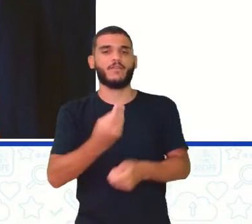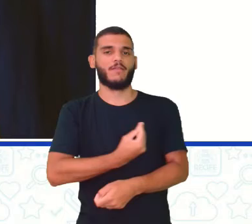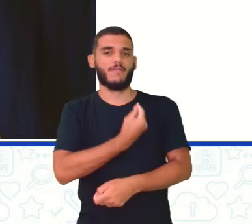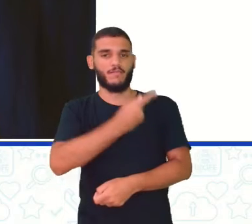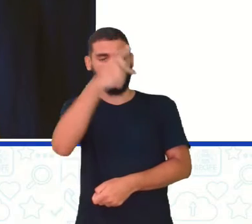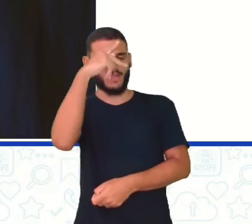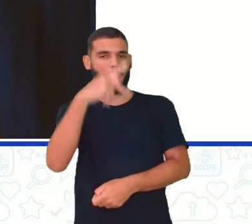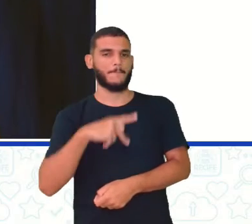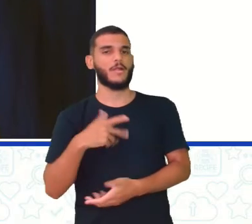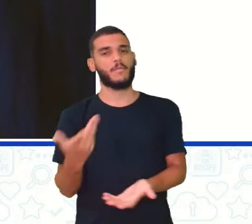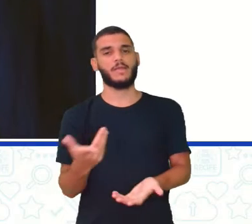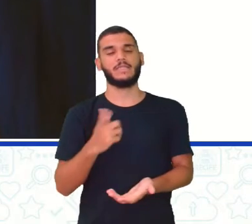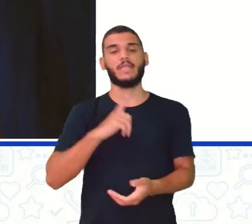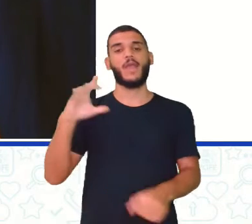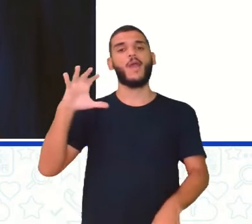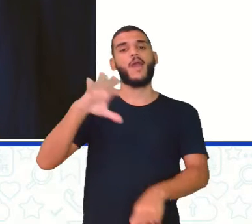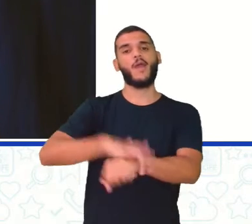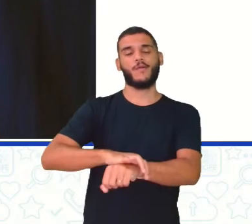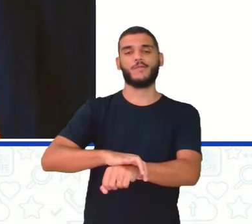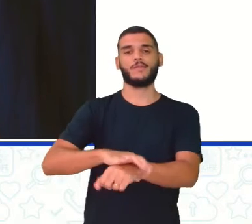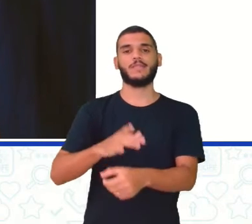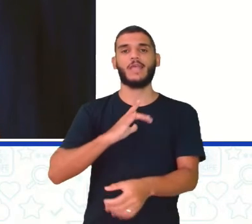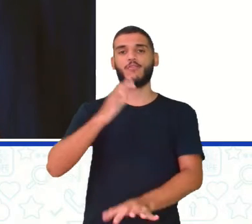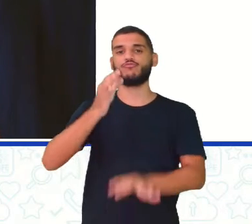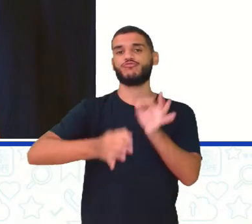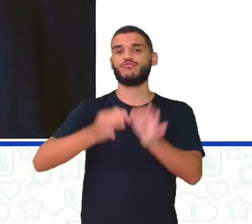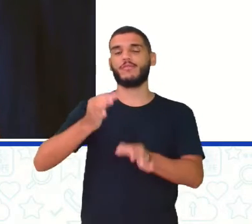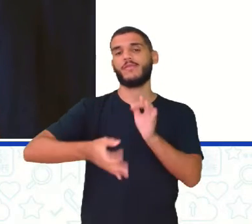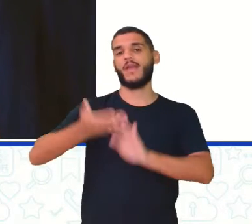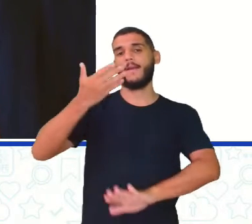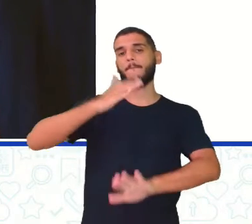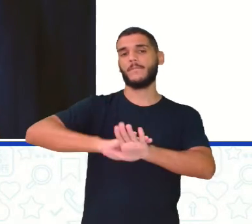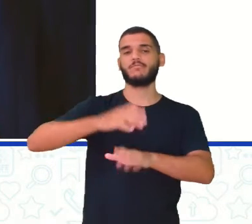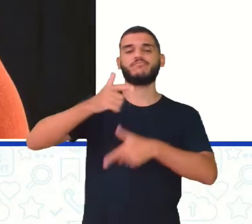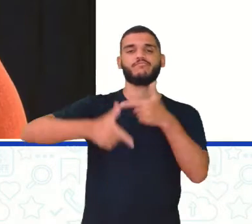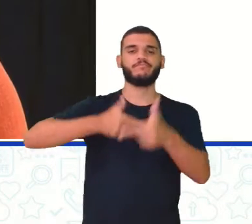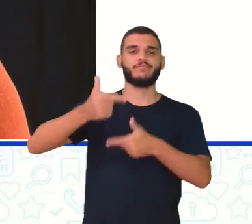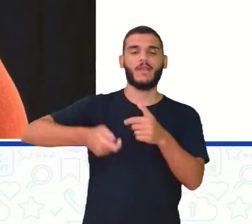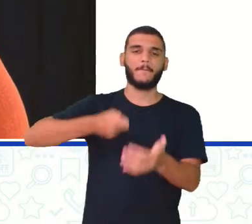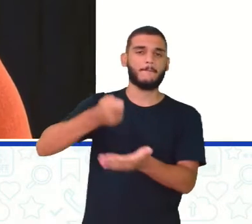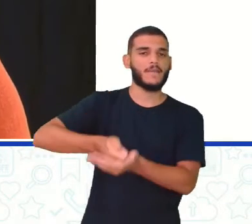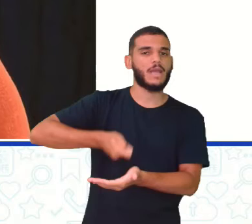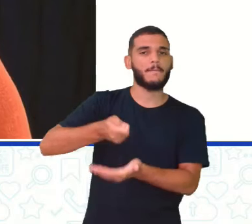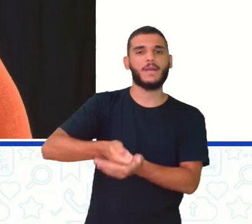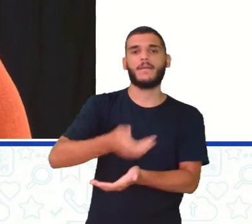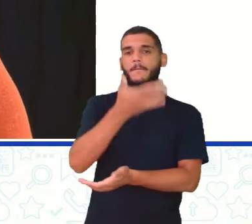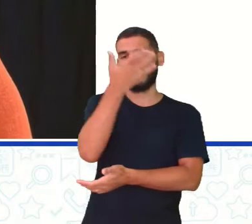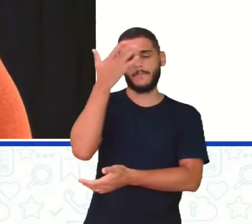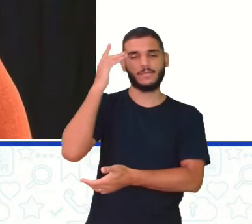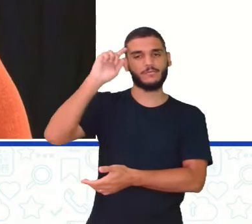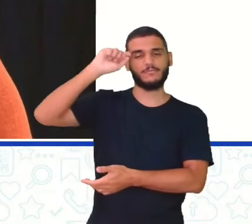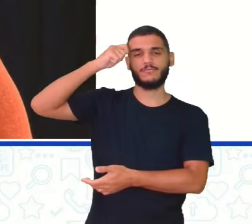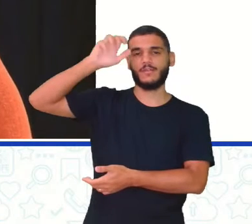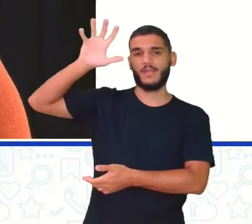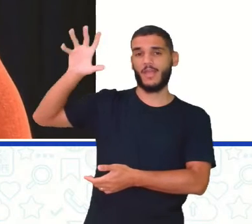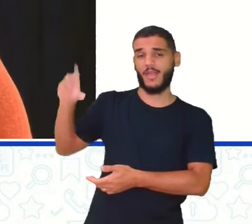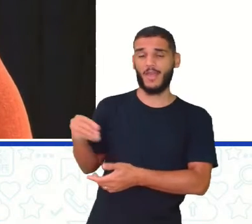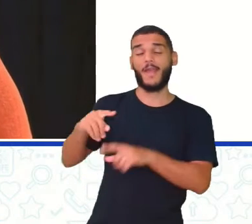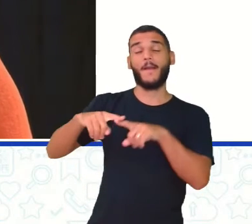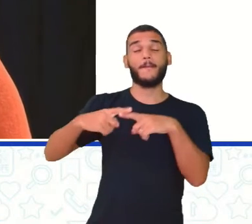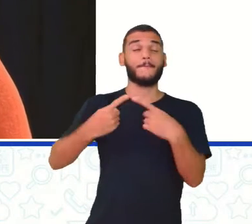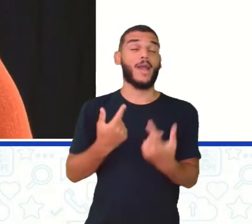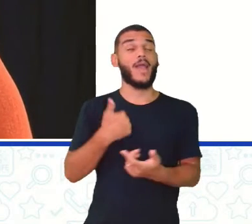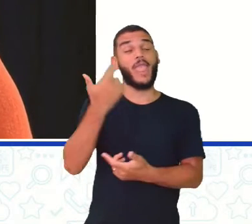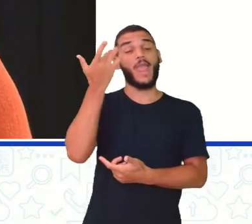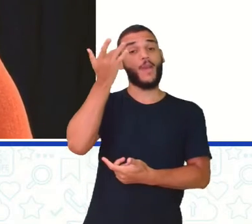que justifica o colonialismo, é que justifica o trabalho forçado dos africanos. Talvez uma das facetas mais cruéis do